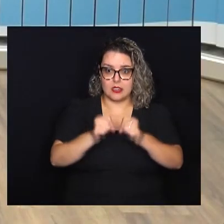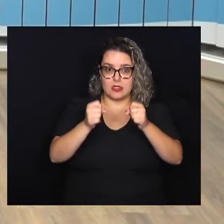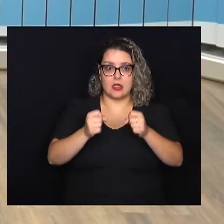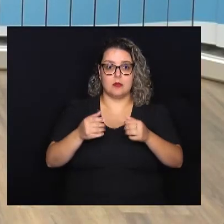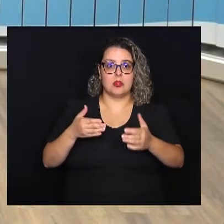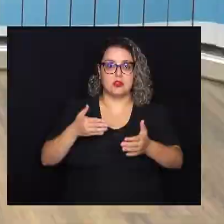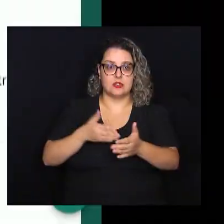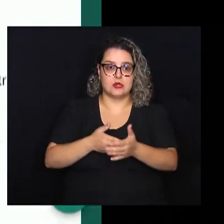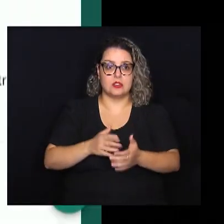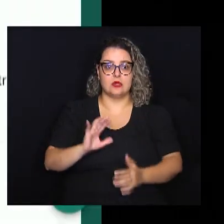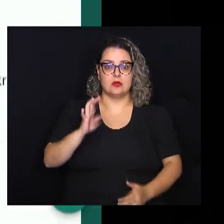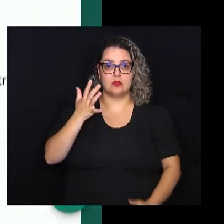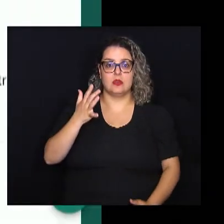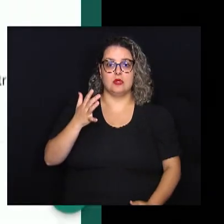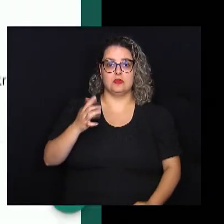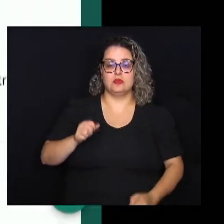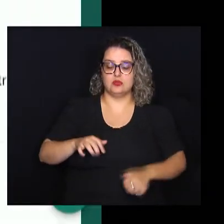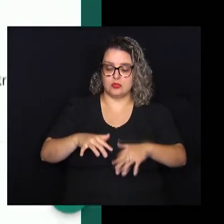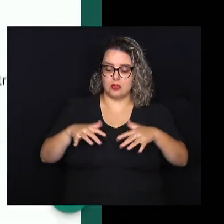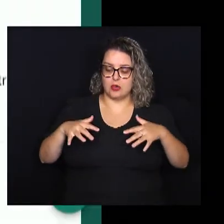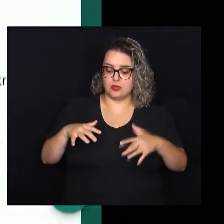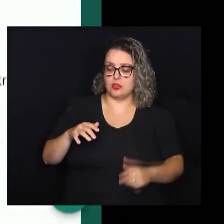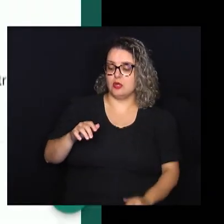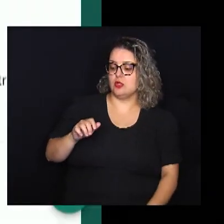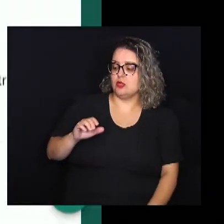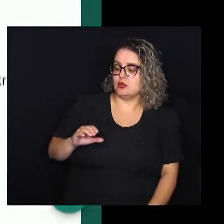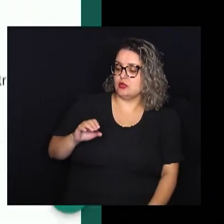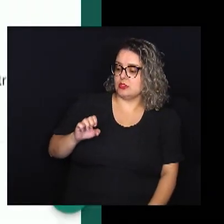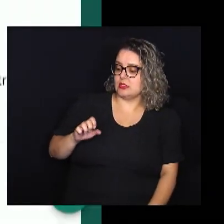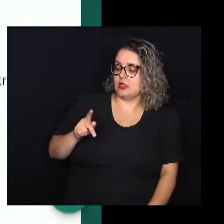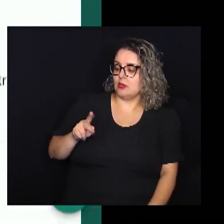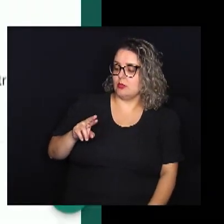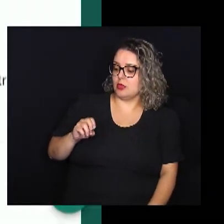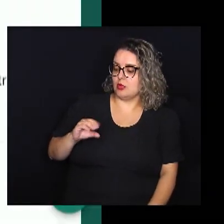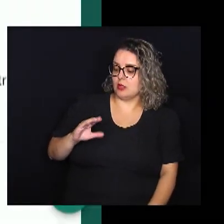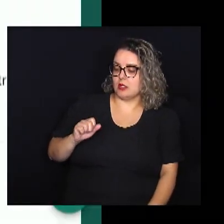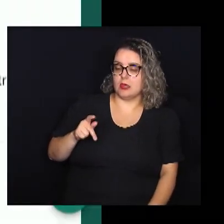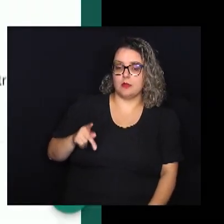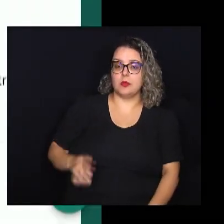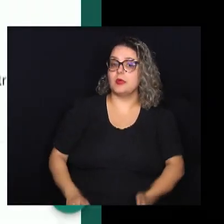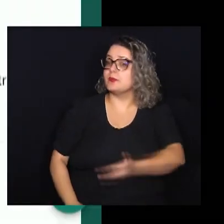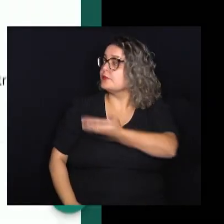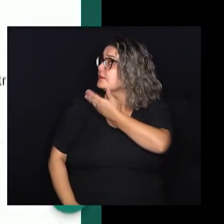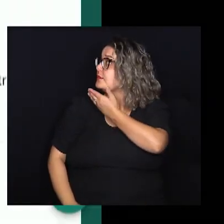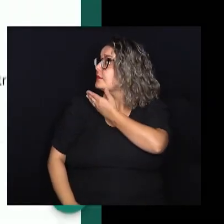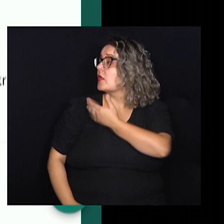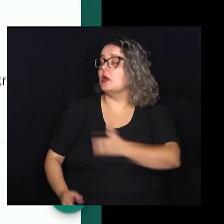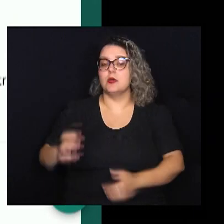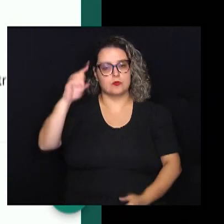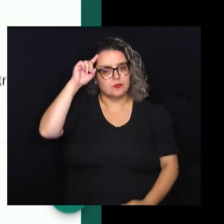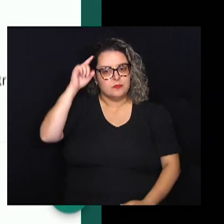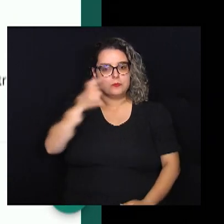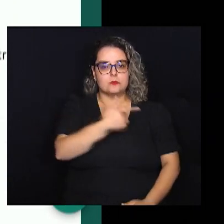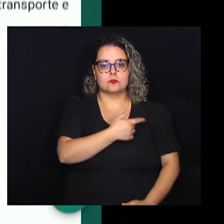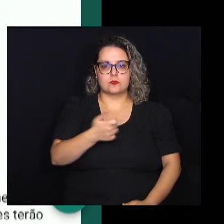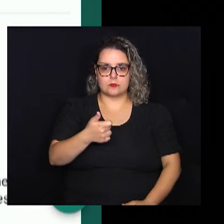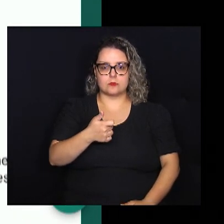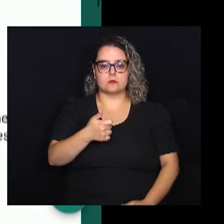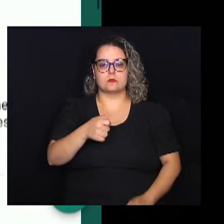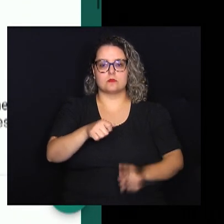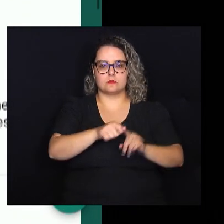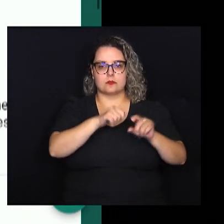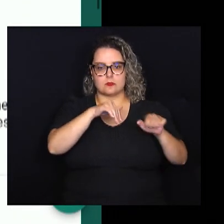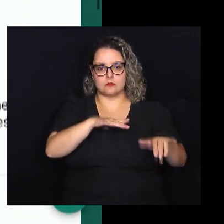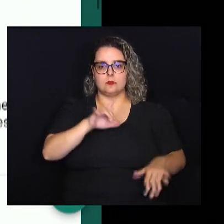lá no auditório do ceprocamp já tá aqui na nossa tela olha dia 21 de nove depois nós temos